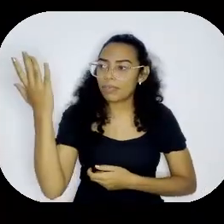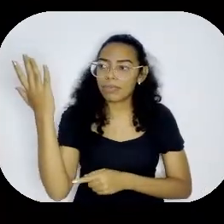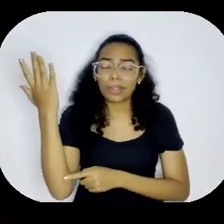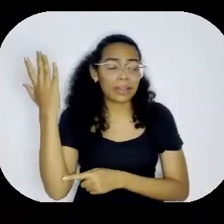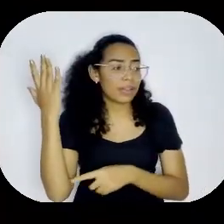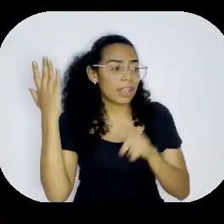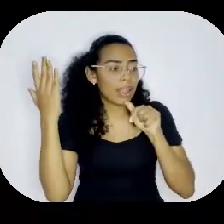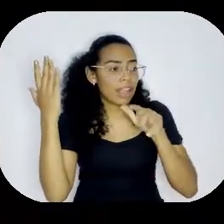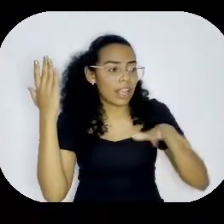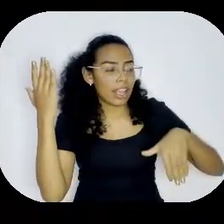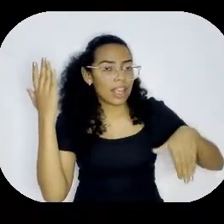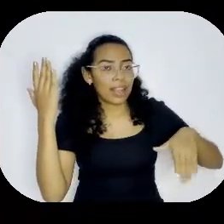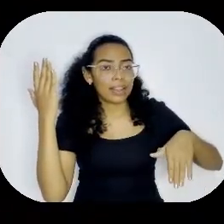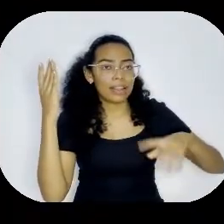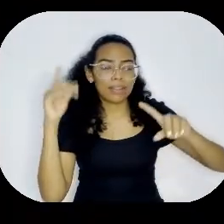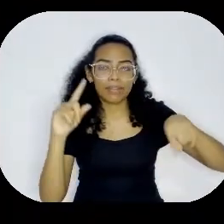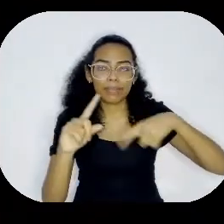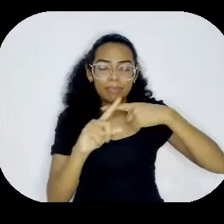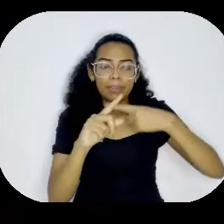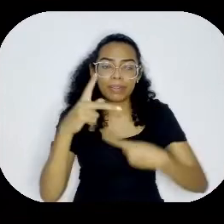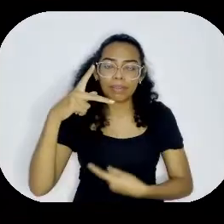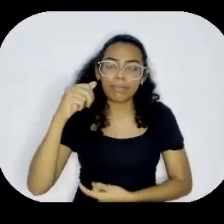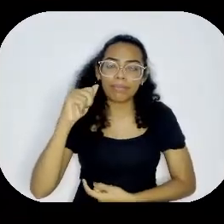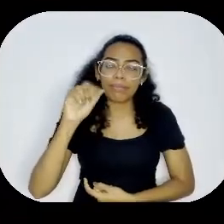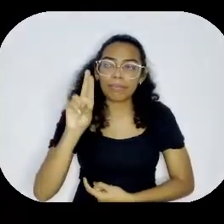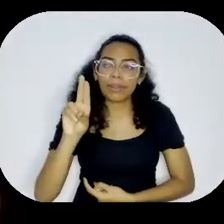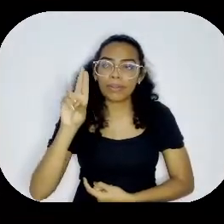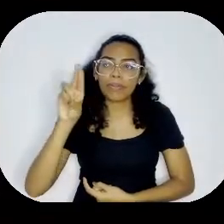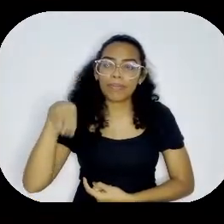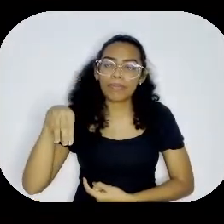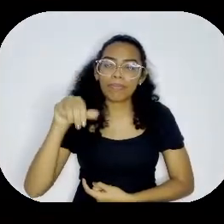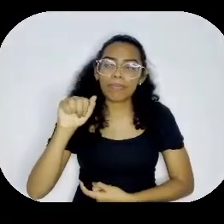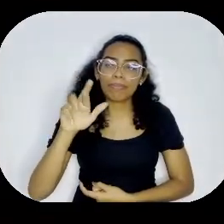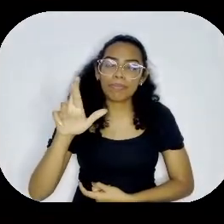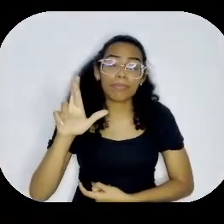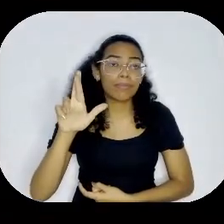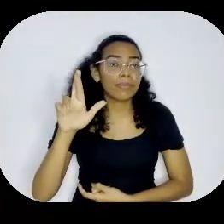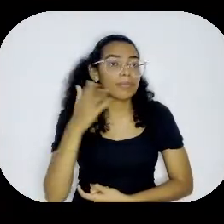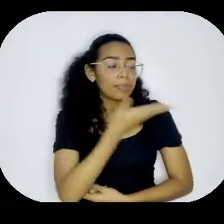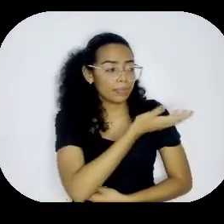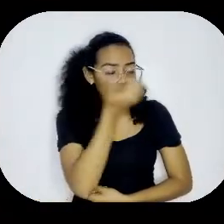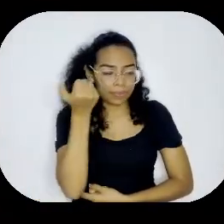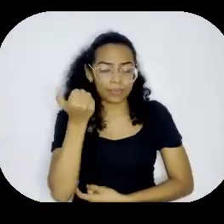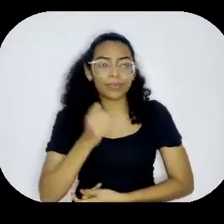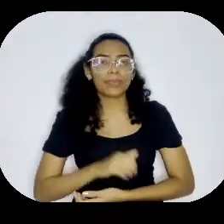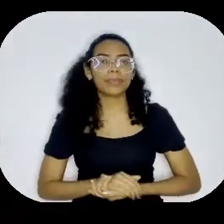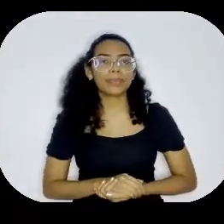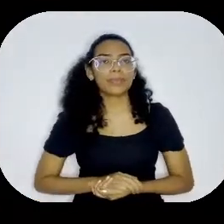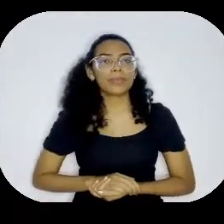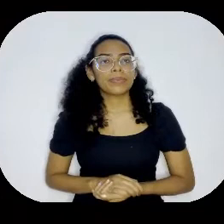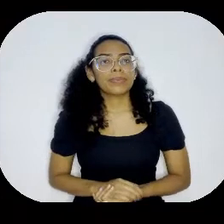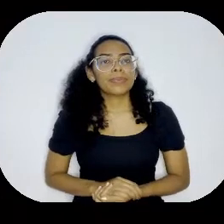o nome dele quando ele está nos cantos? Pau, ele aponta um pau e um mar. Lá na Praia de Iracema, como é seu nome? Ele, pau e mar. Aí ele sabe, Palmar. Queria